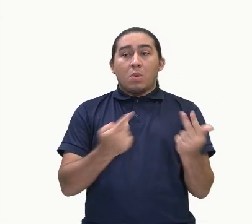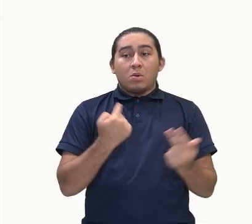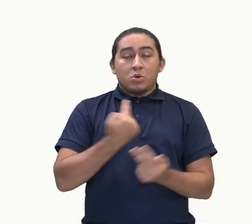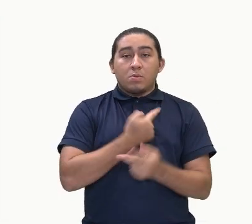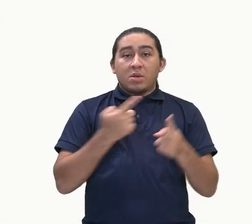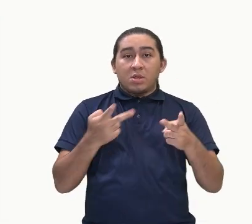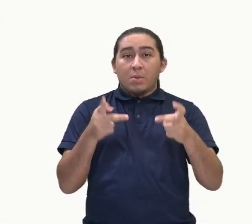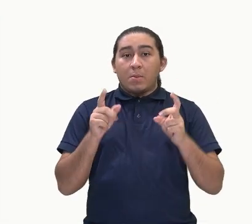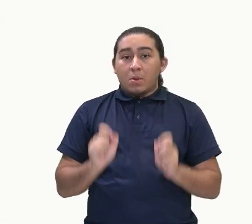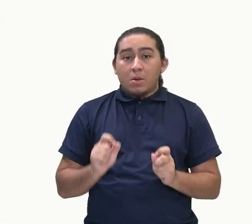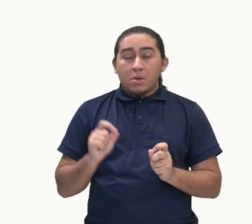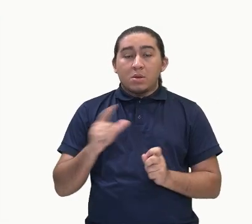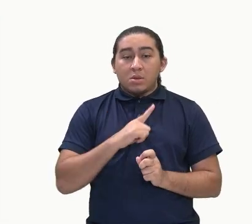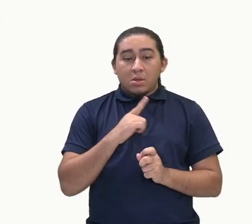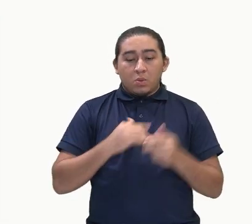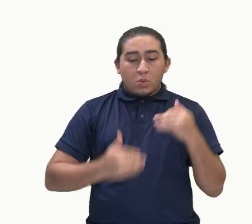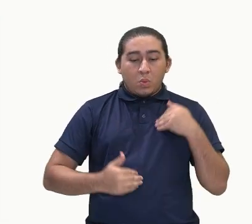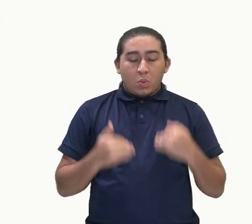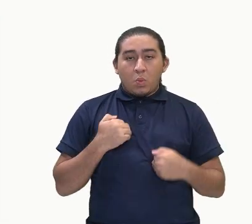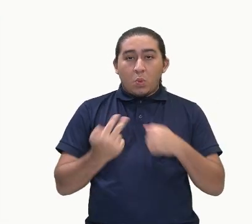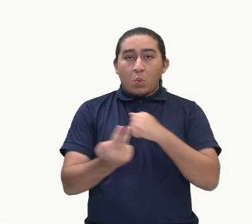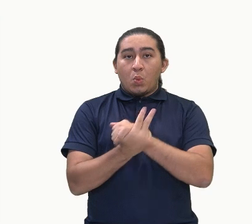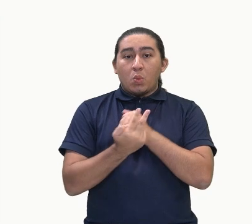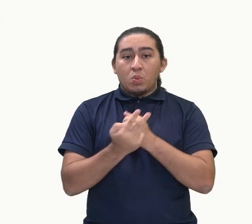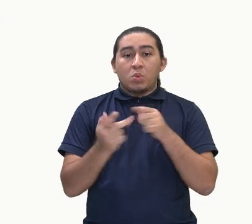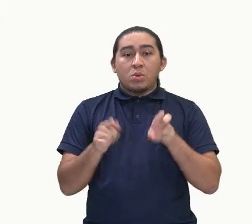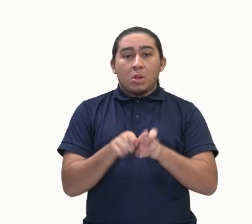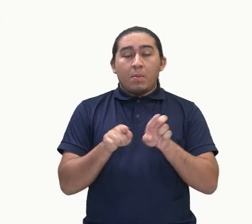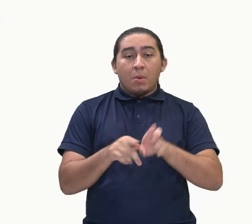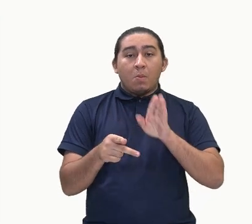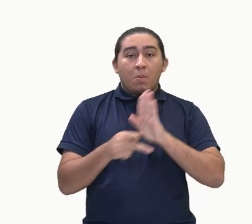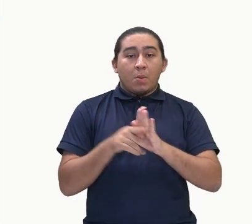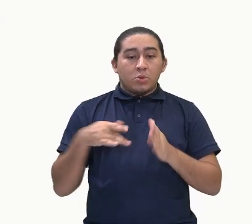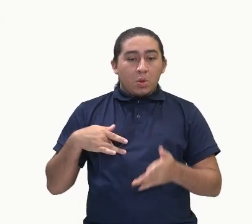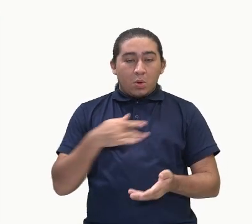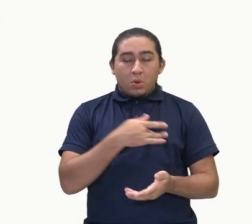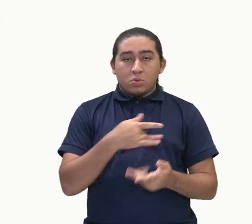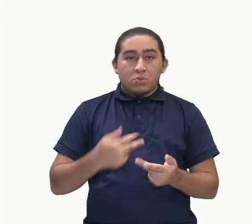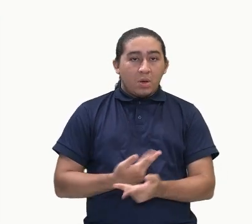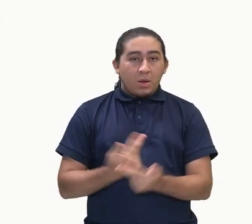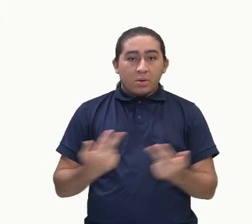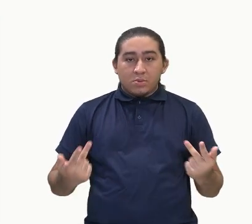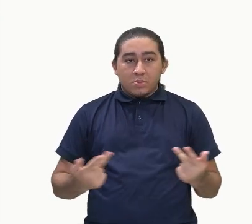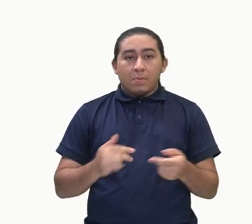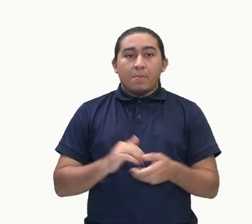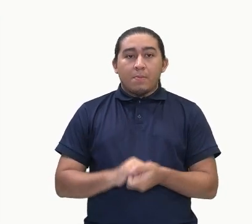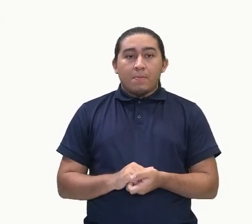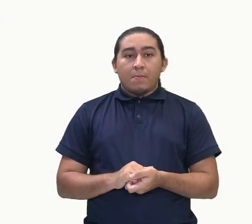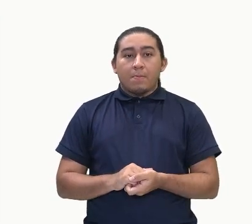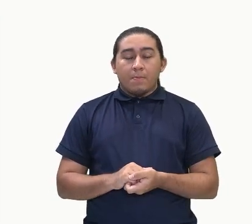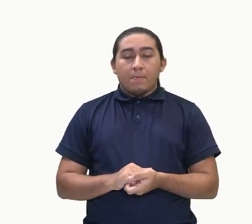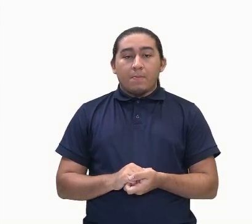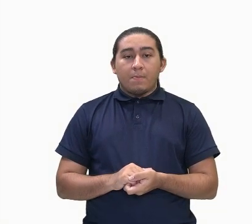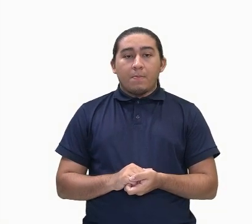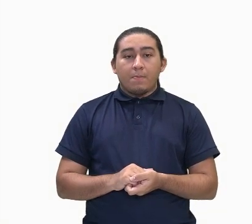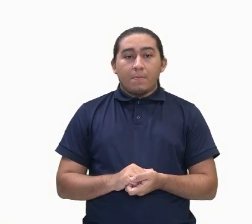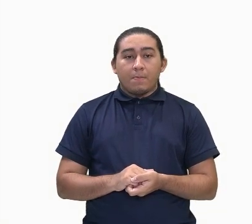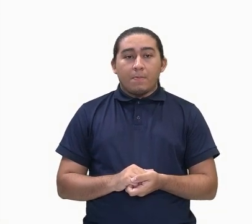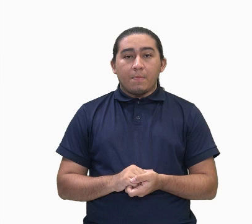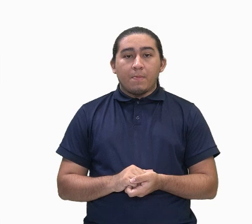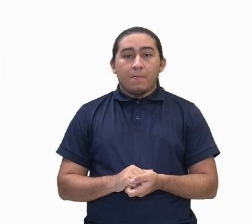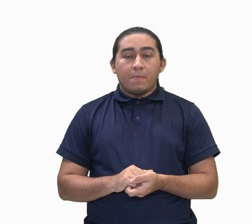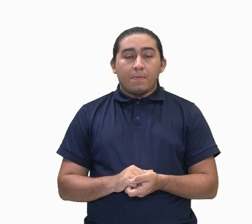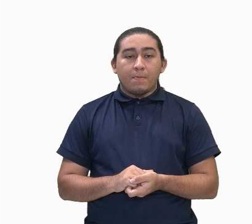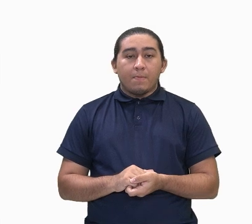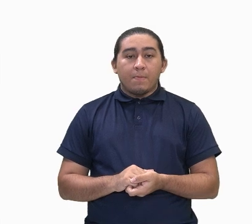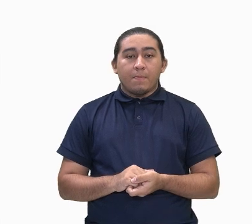revestir o corpo, né, e também as superfícies dos órgãos. Na outra imagem, a gente vê mais informações sobre esse tecido, olha aí.